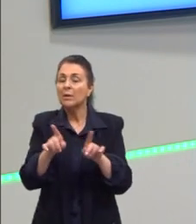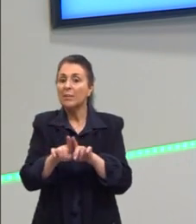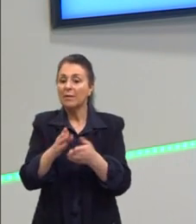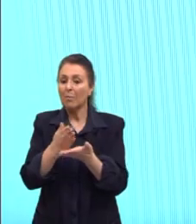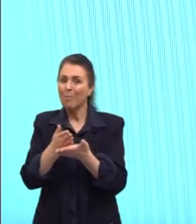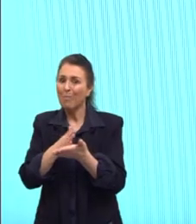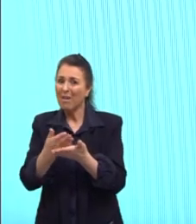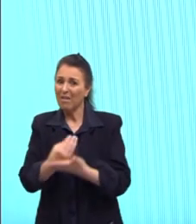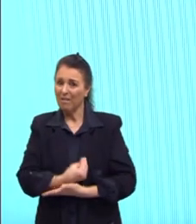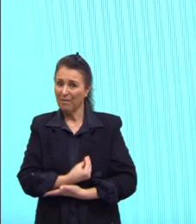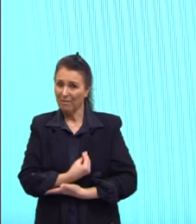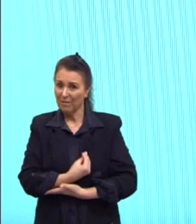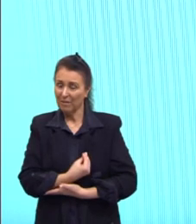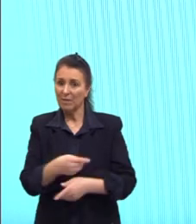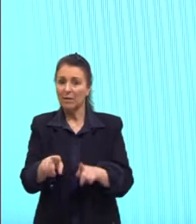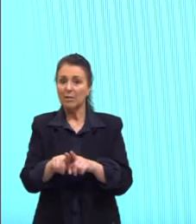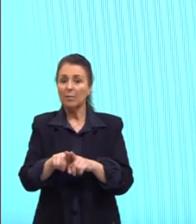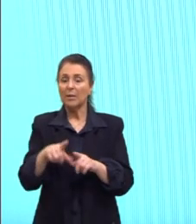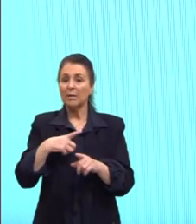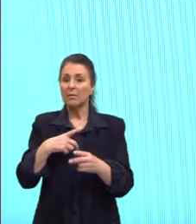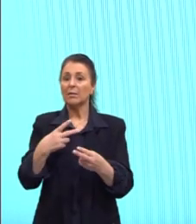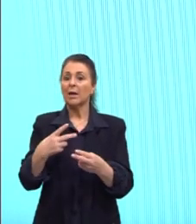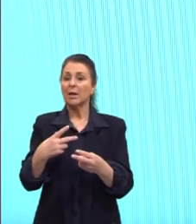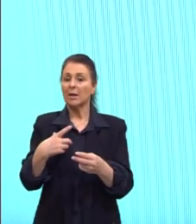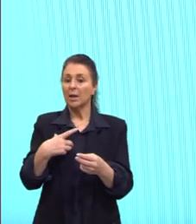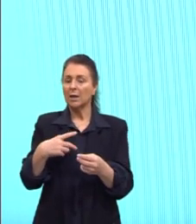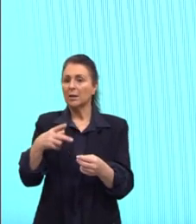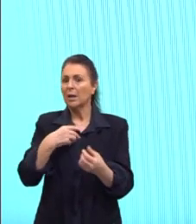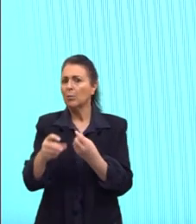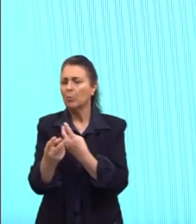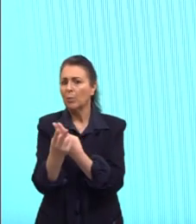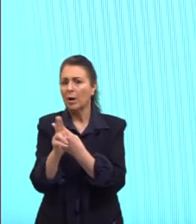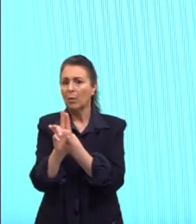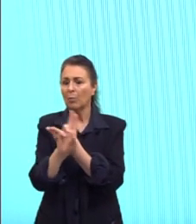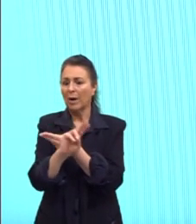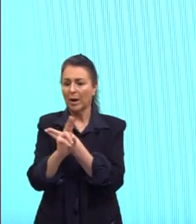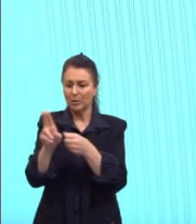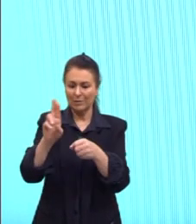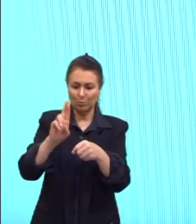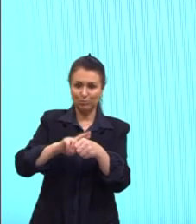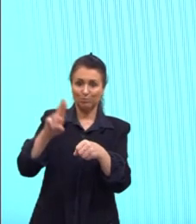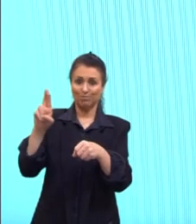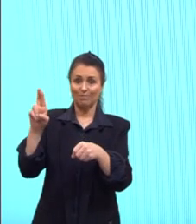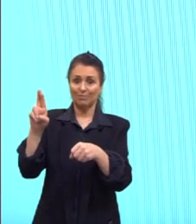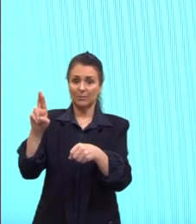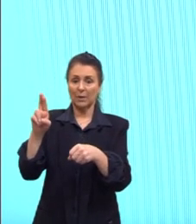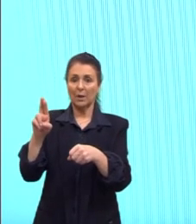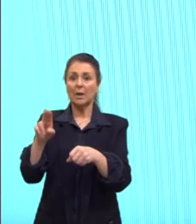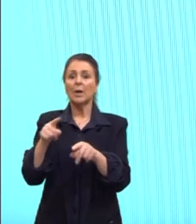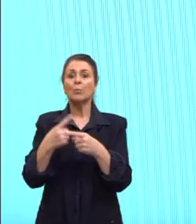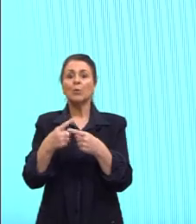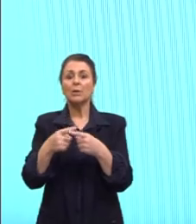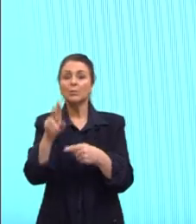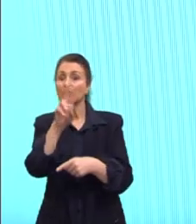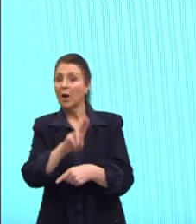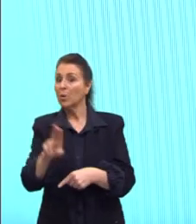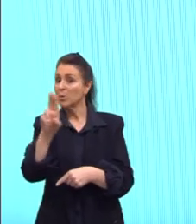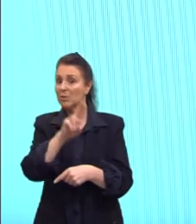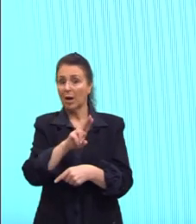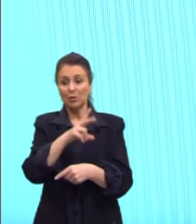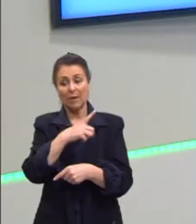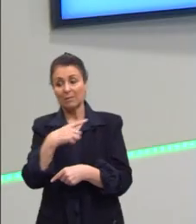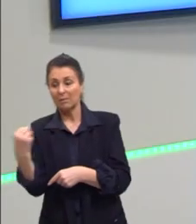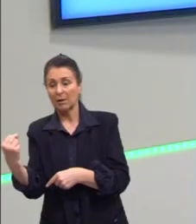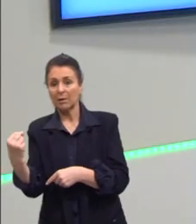porque ele é exposto a uma radiação que quando o consumidor vai utilizar ela já não está mais ali função o tecido já